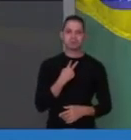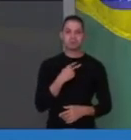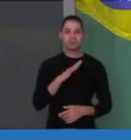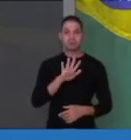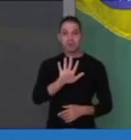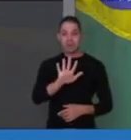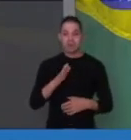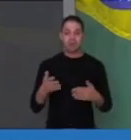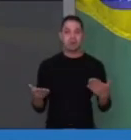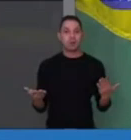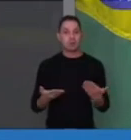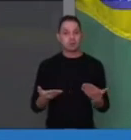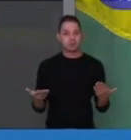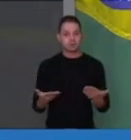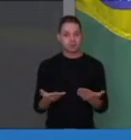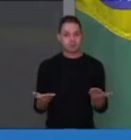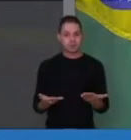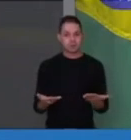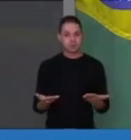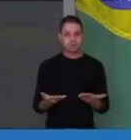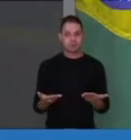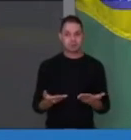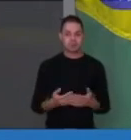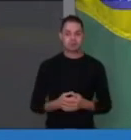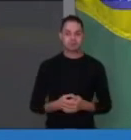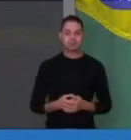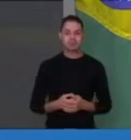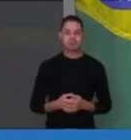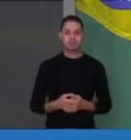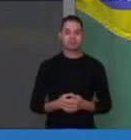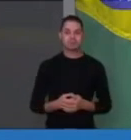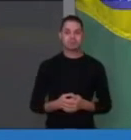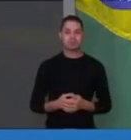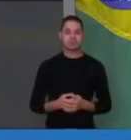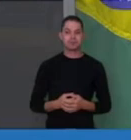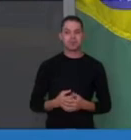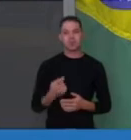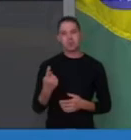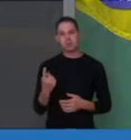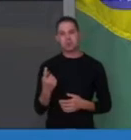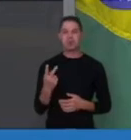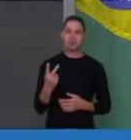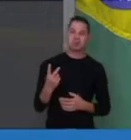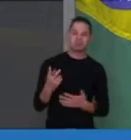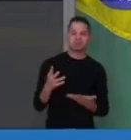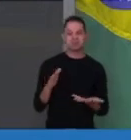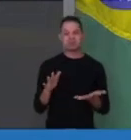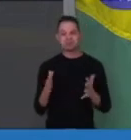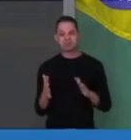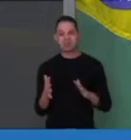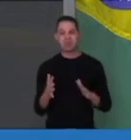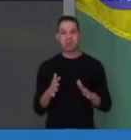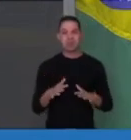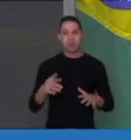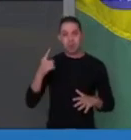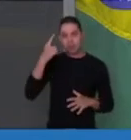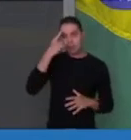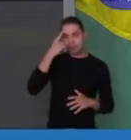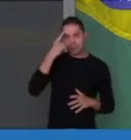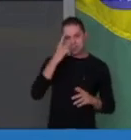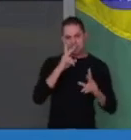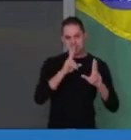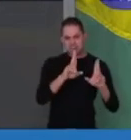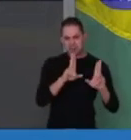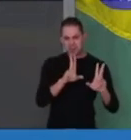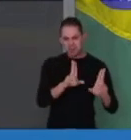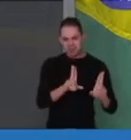hoje, ali tirando a exceção de 1 ou 2, há uma unanimidade de pensamento, e eu